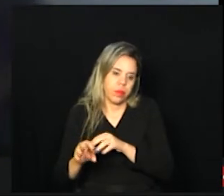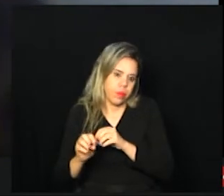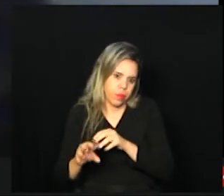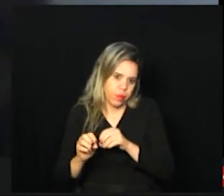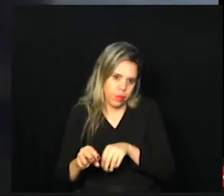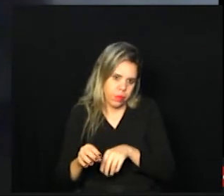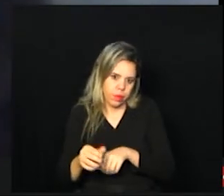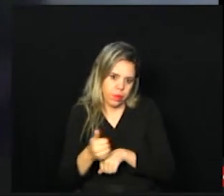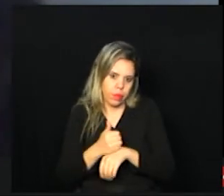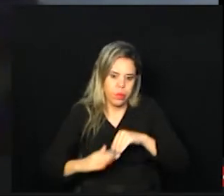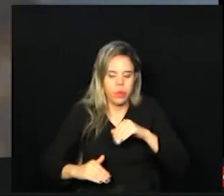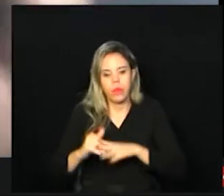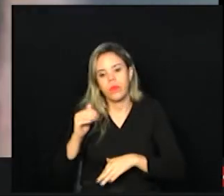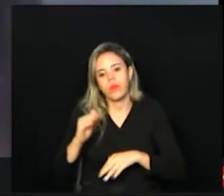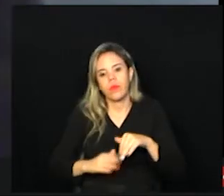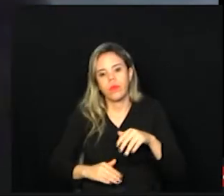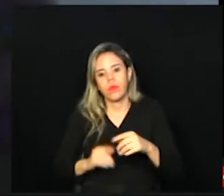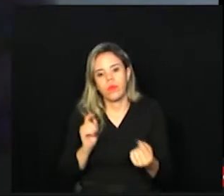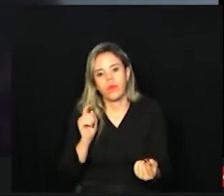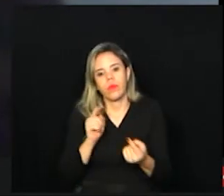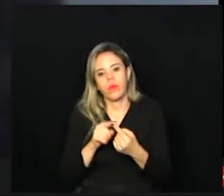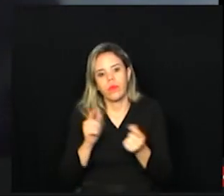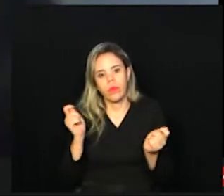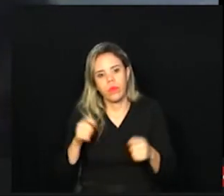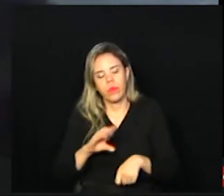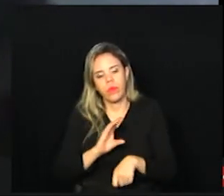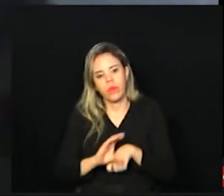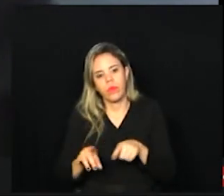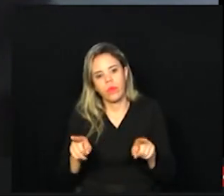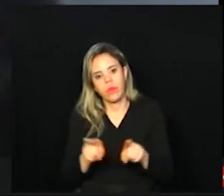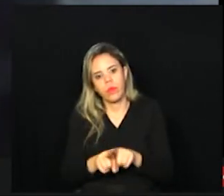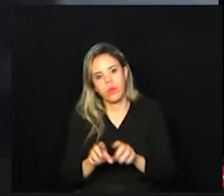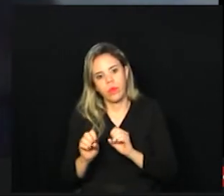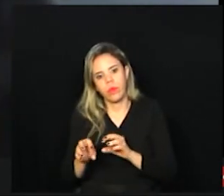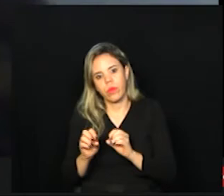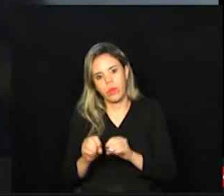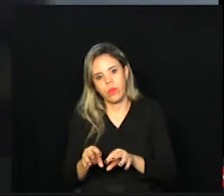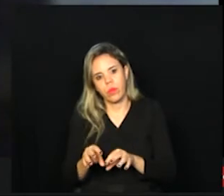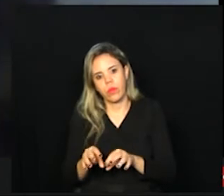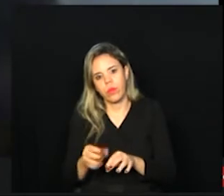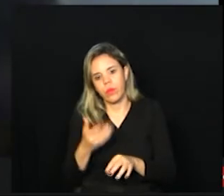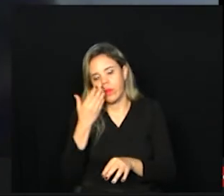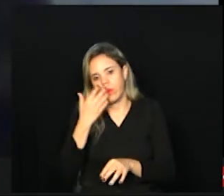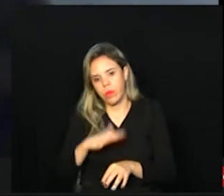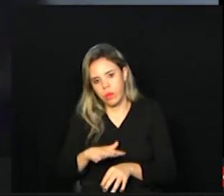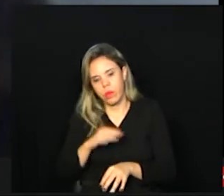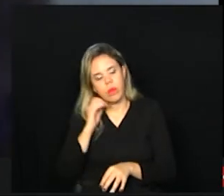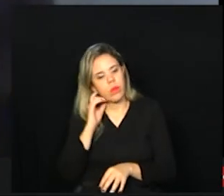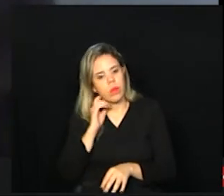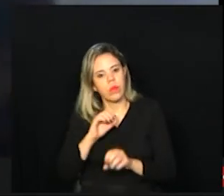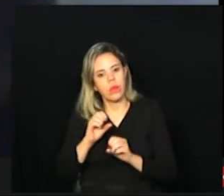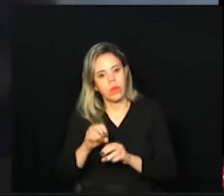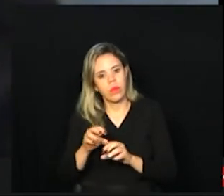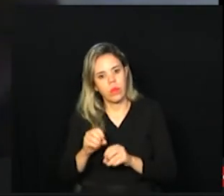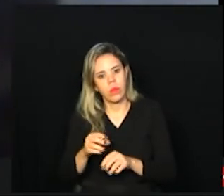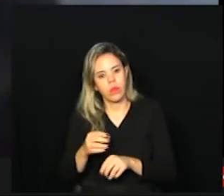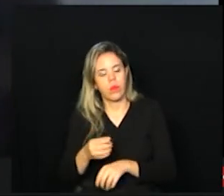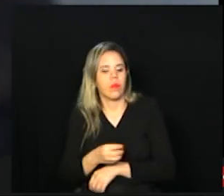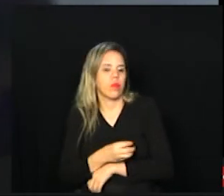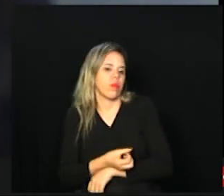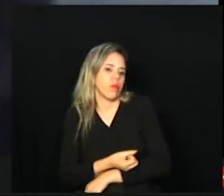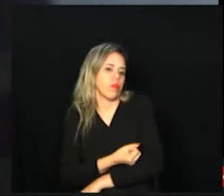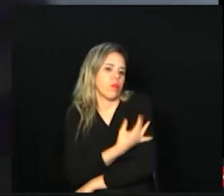tanto dos profissionais, no sentido de capacitação, mas também na educação da educação infantil, da educação do ensino